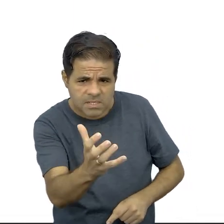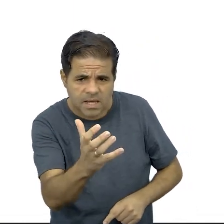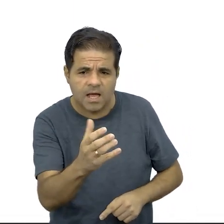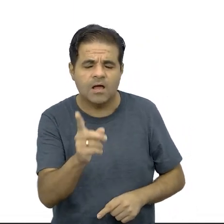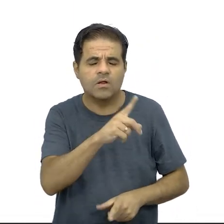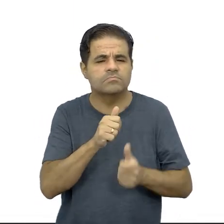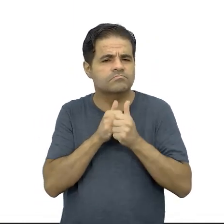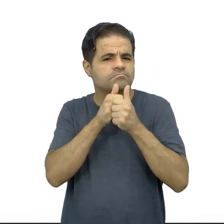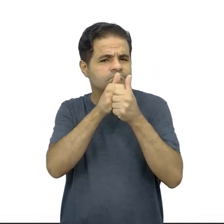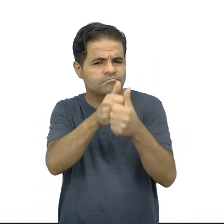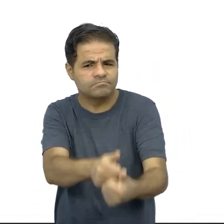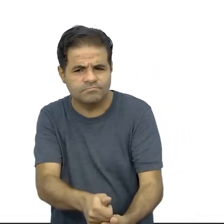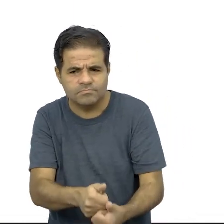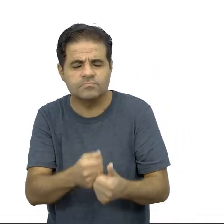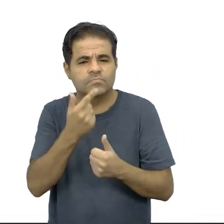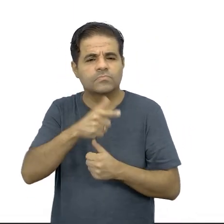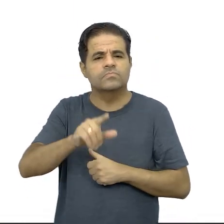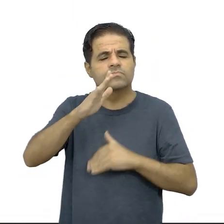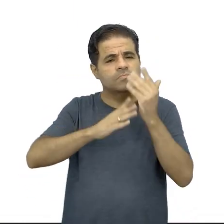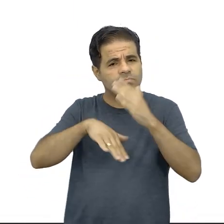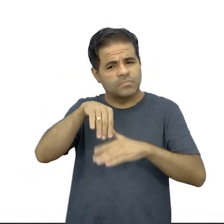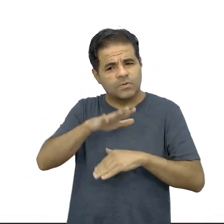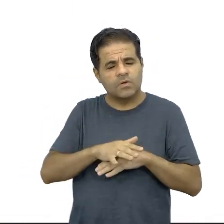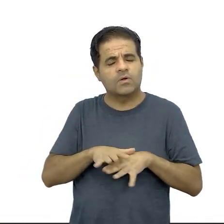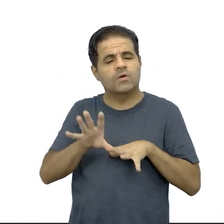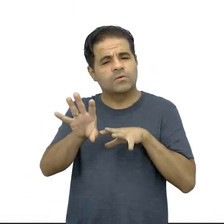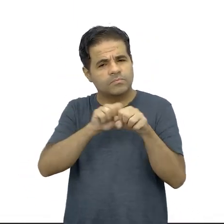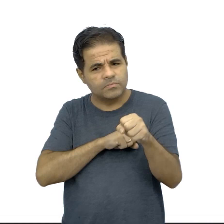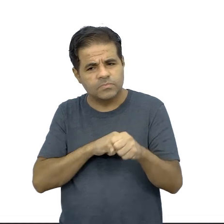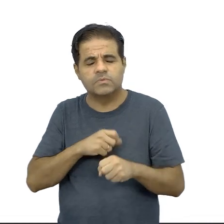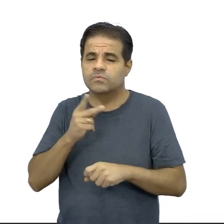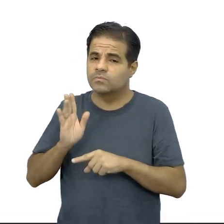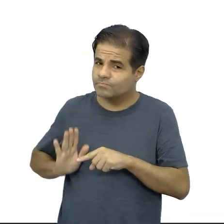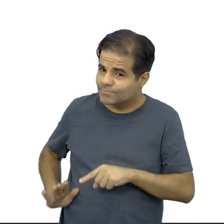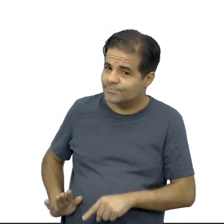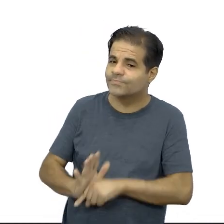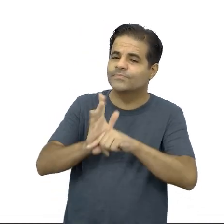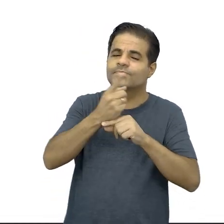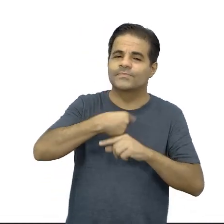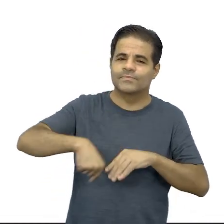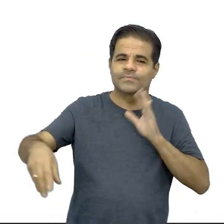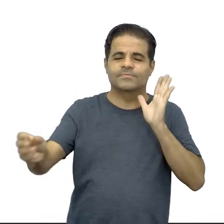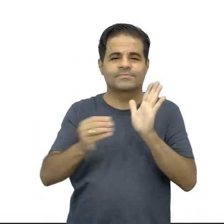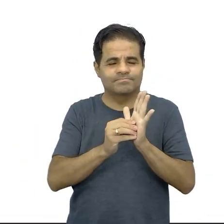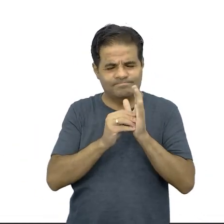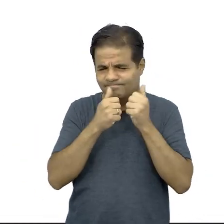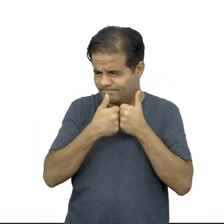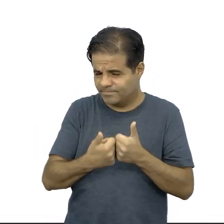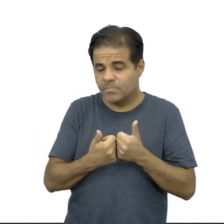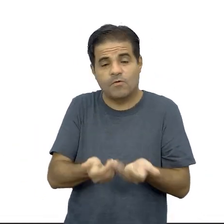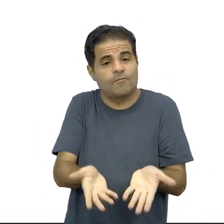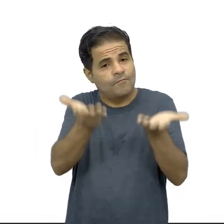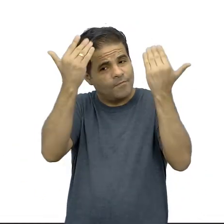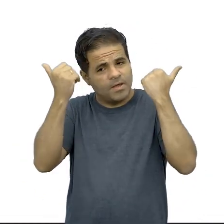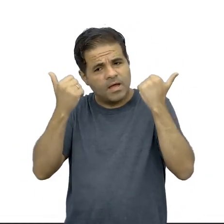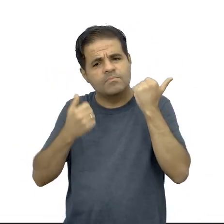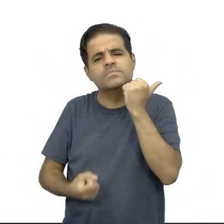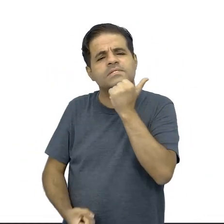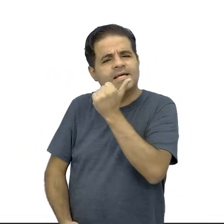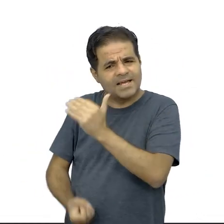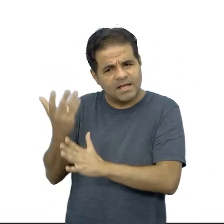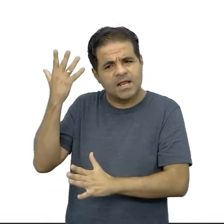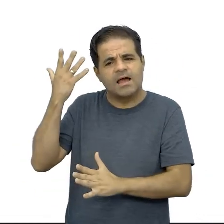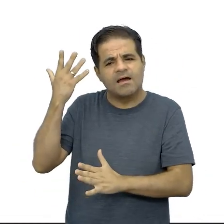nos aprofundássemos nas próximas formações, e também deixe a sua contribuição no nosso Padlet. Vamos criar essa